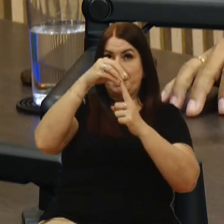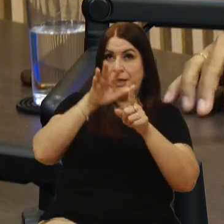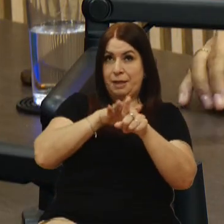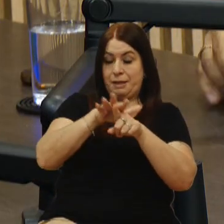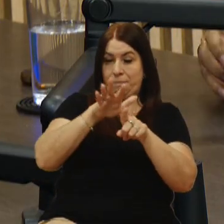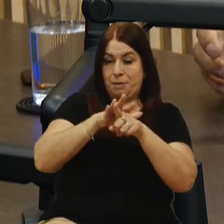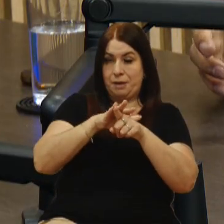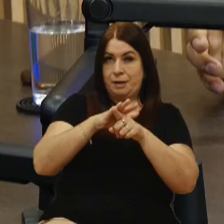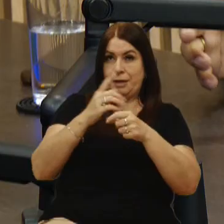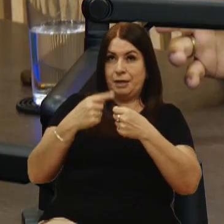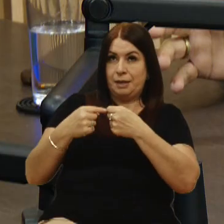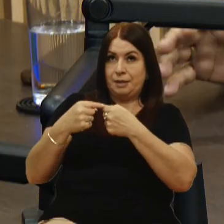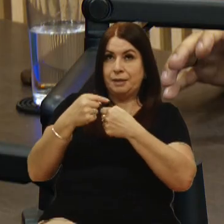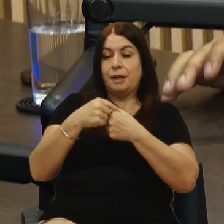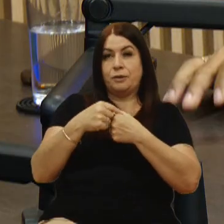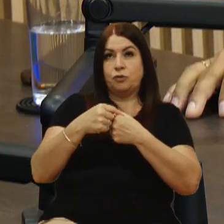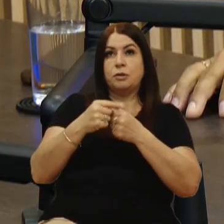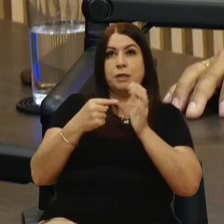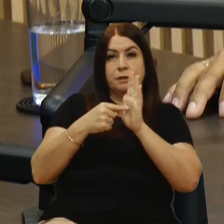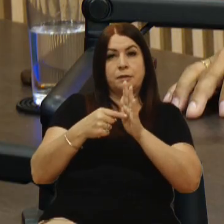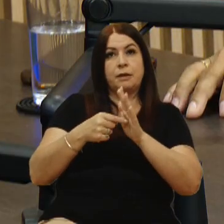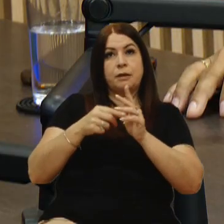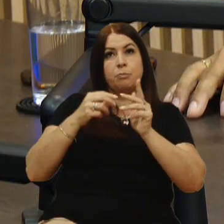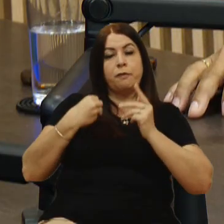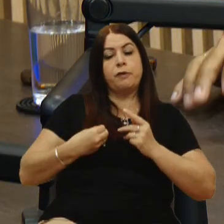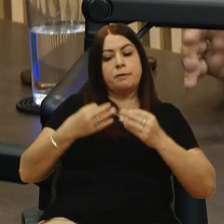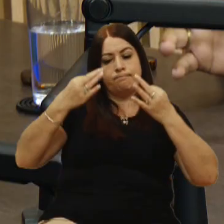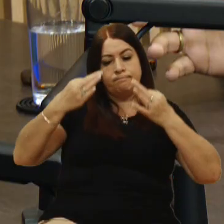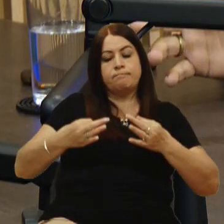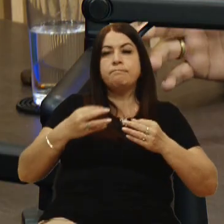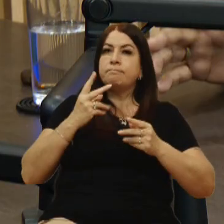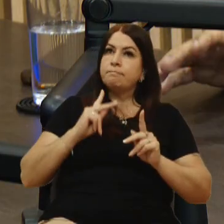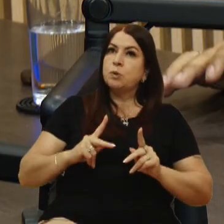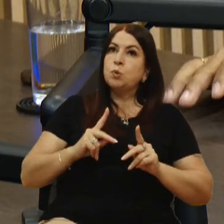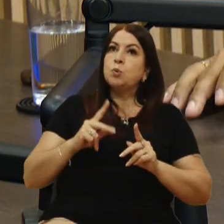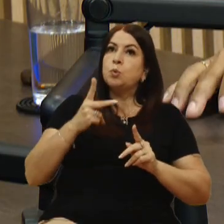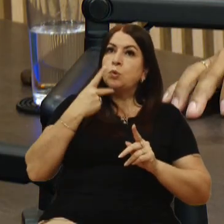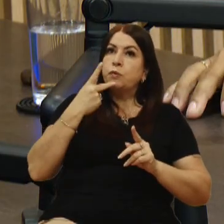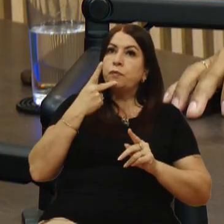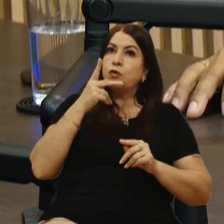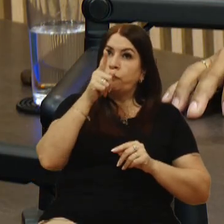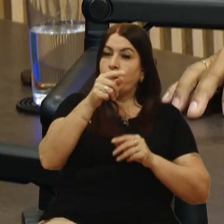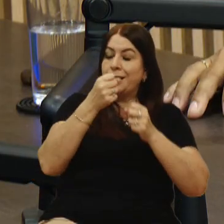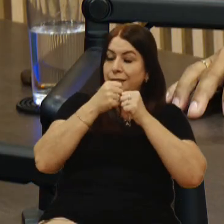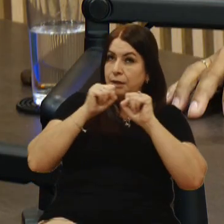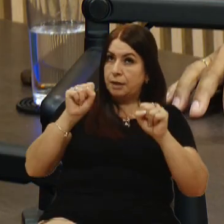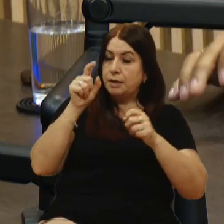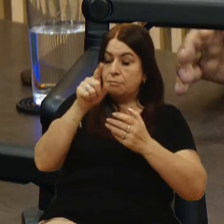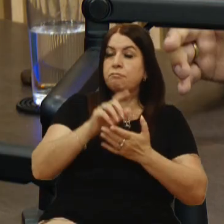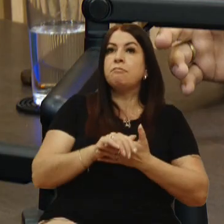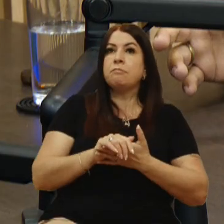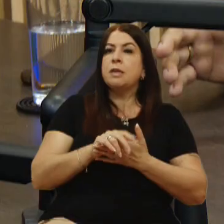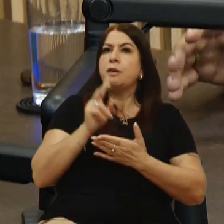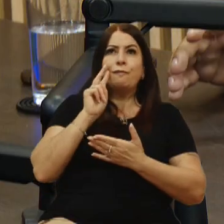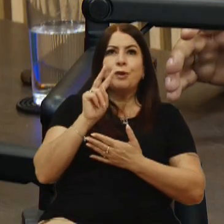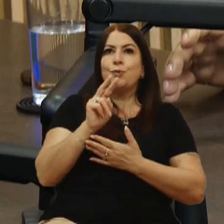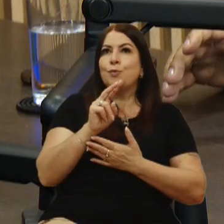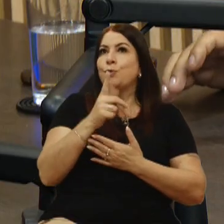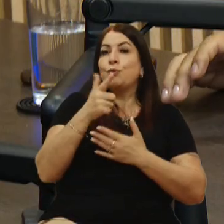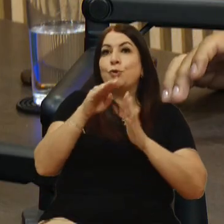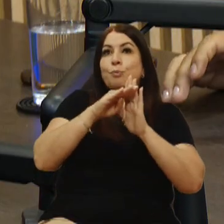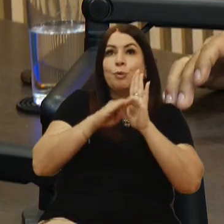demandas da nossa cidade que traz dignidade às pessoas. Então, quando a gente passou pela secretaria, a gente viu que não tinha um